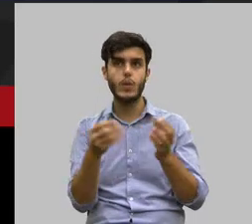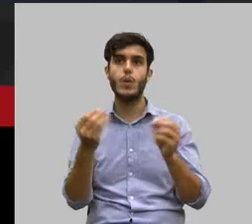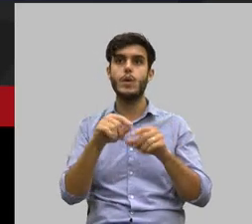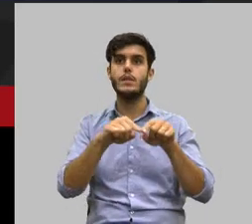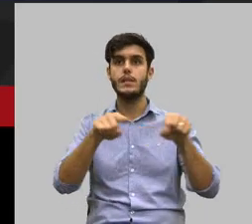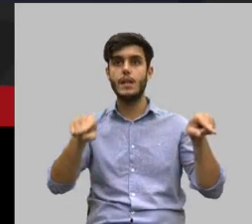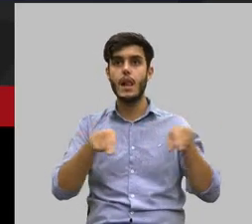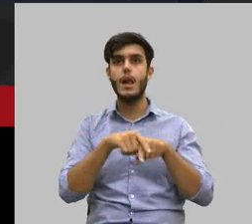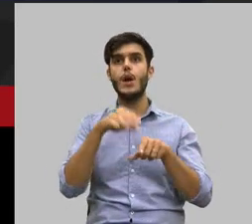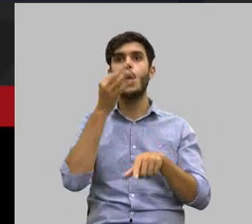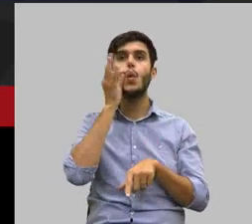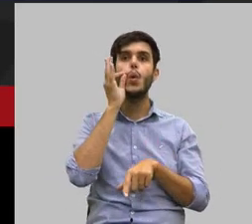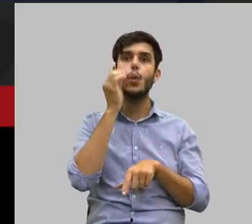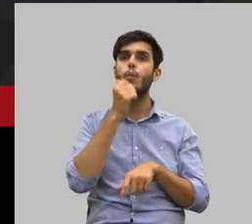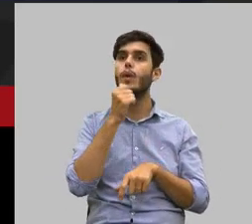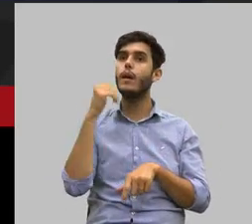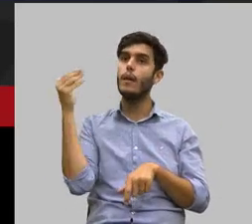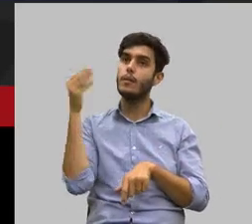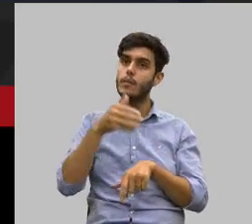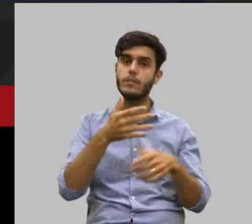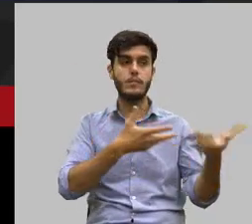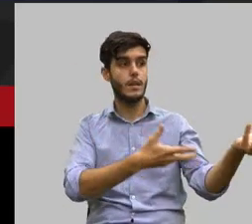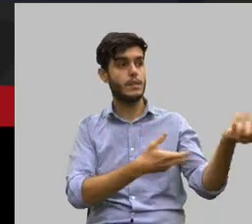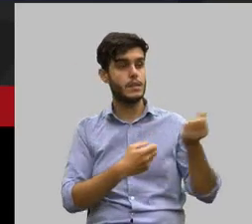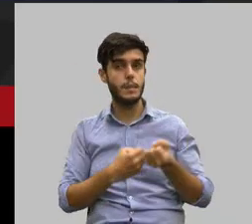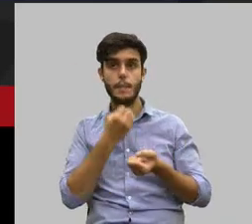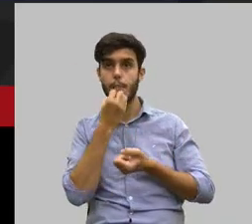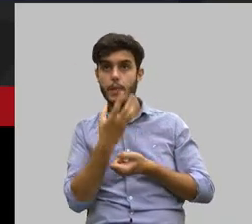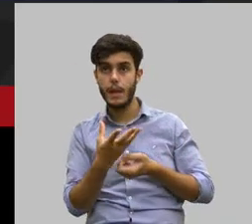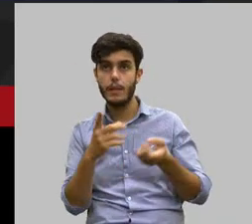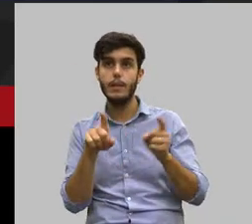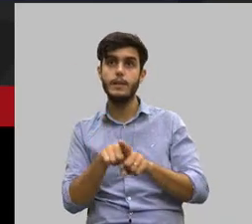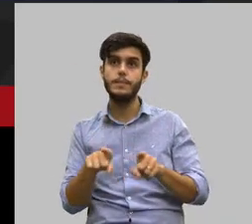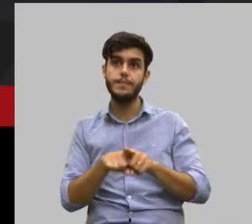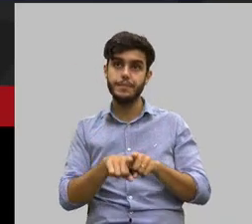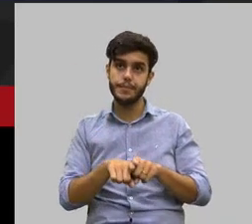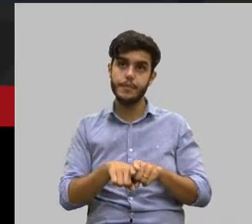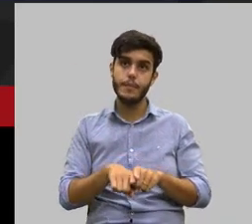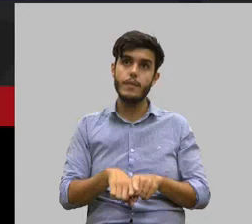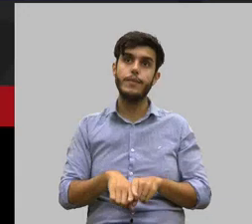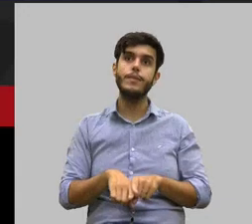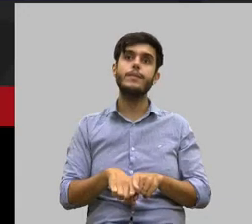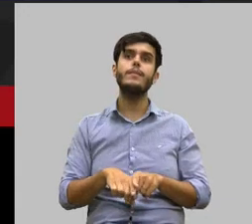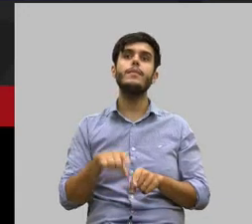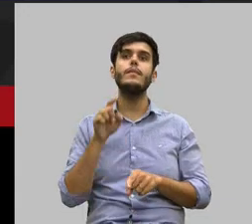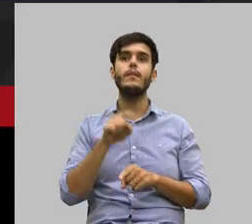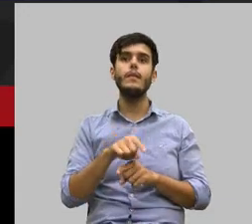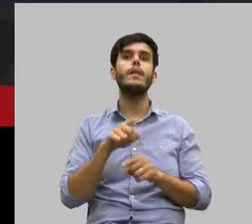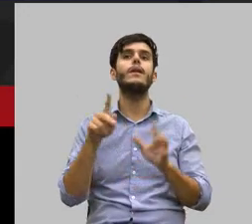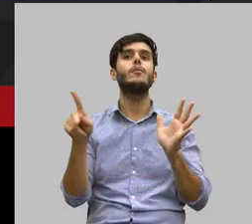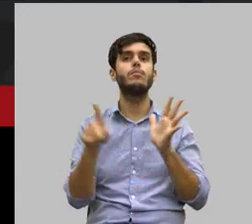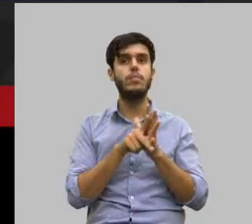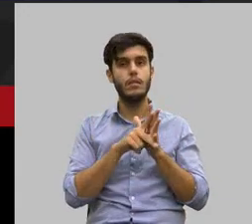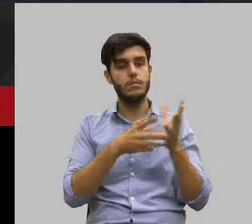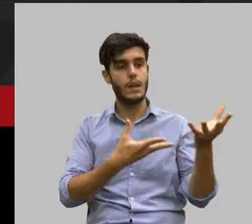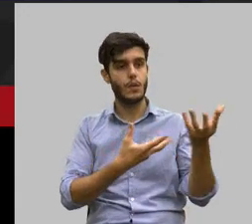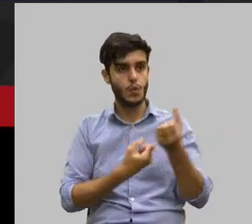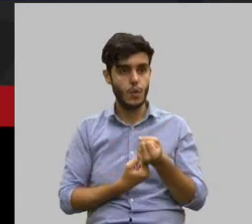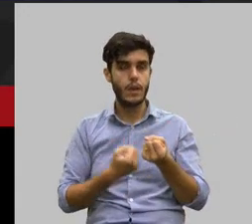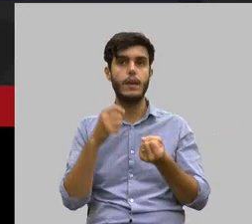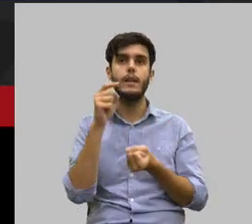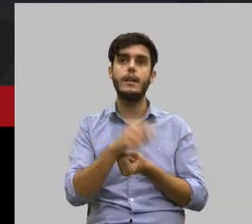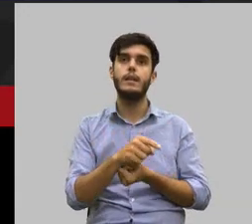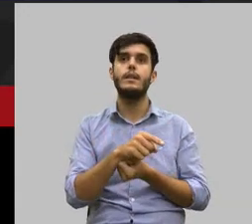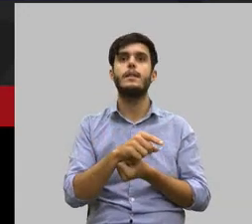para que essas mulheres elas podem ser recebidas eh de maneira adequada e com devido acolhimento né de forma se